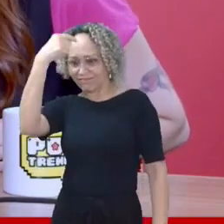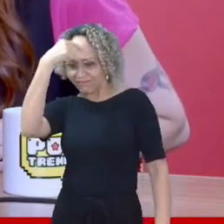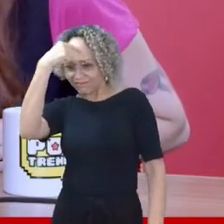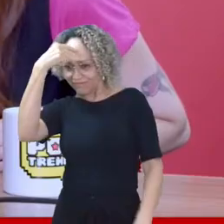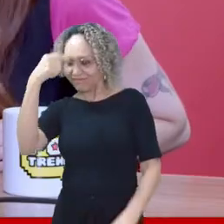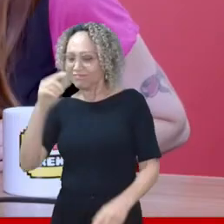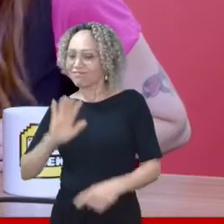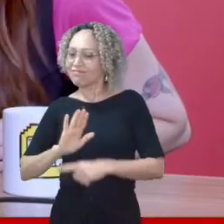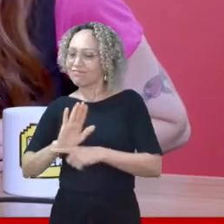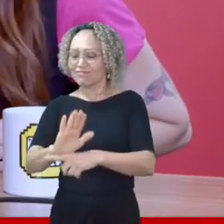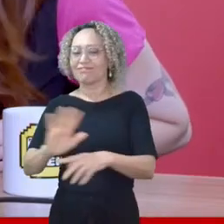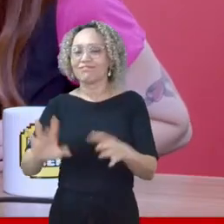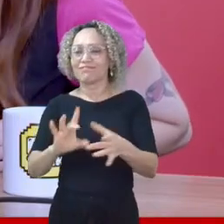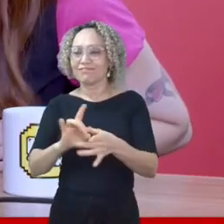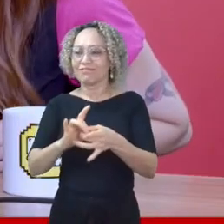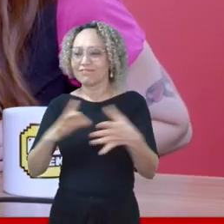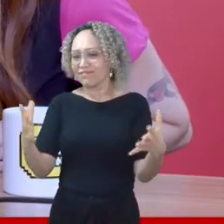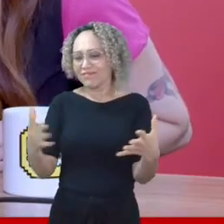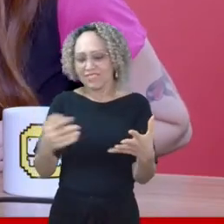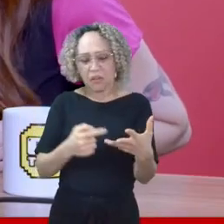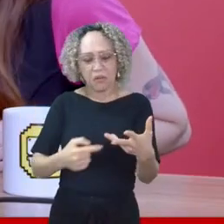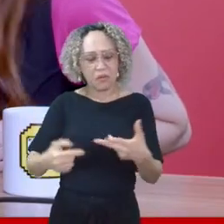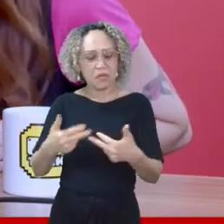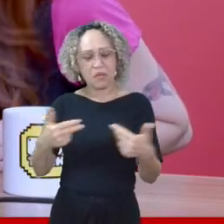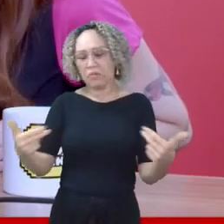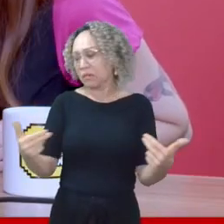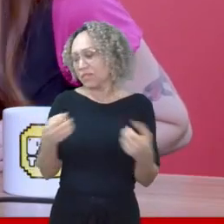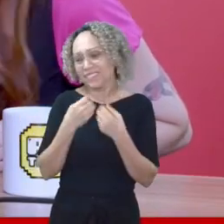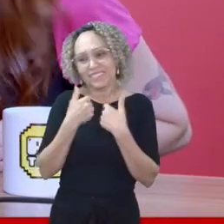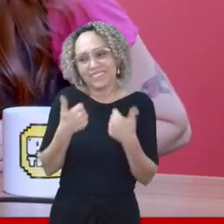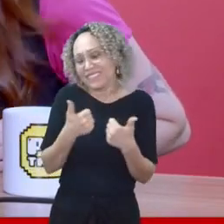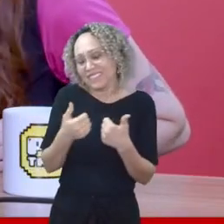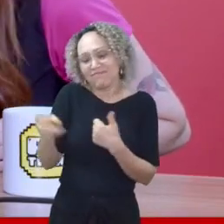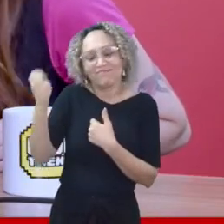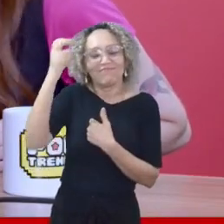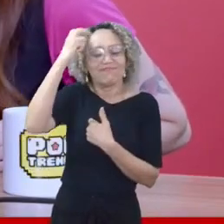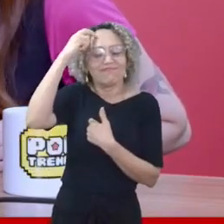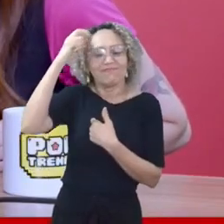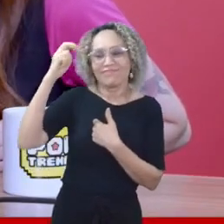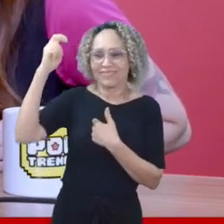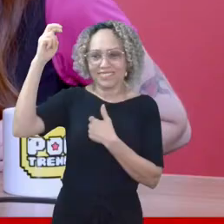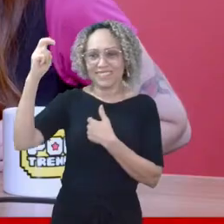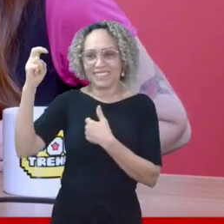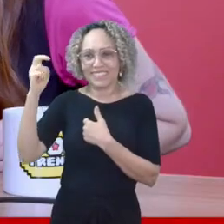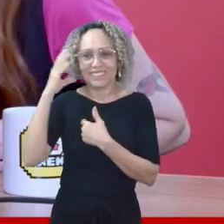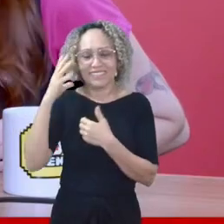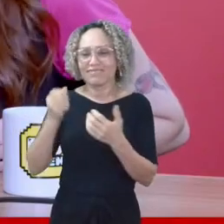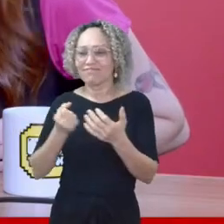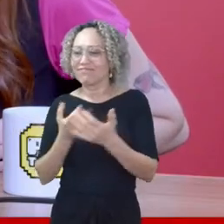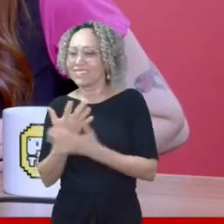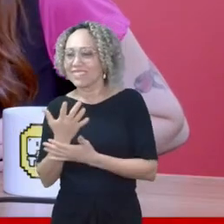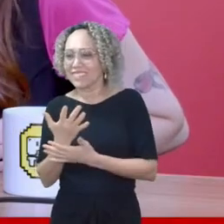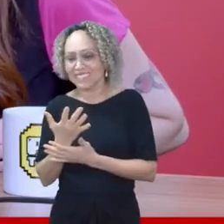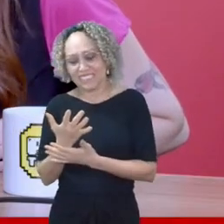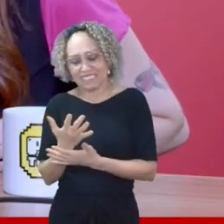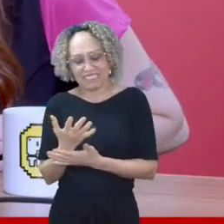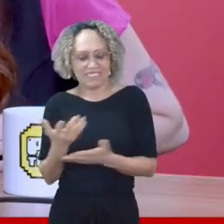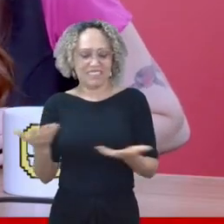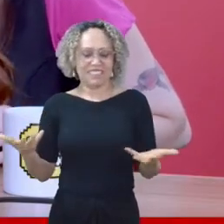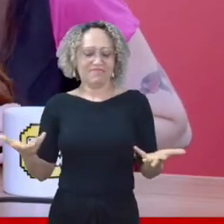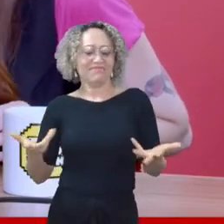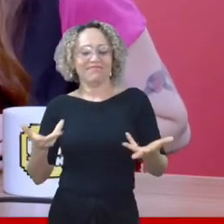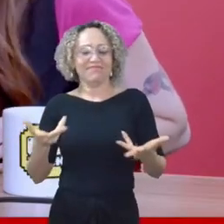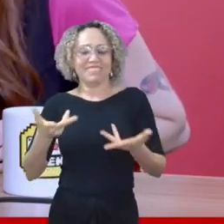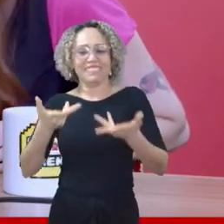da democracia. E é só coisa boa, né? Claro, né, querida? Não gente inteligente, olha... Já tá nesse podcast aqui, filha. Não é pouca coisa, dá licença,